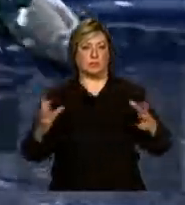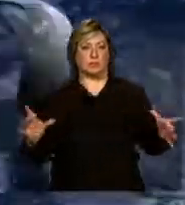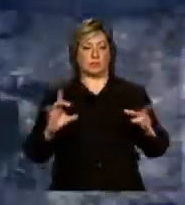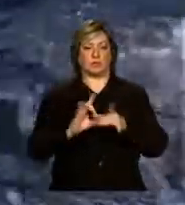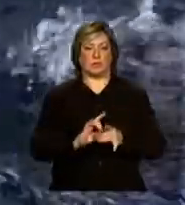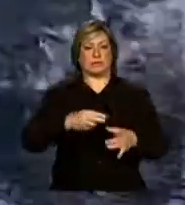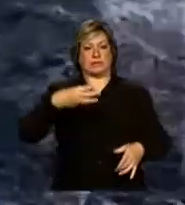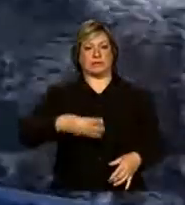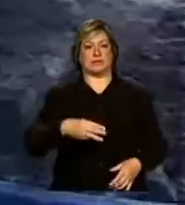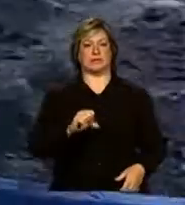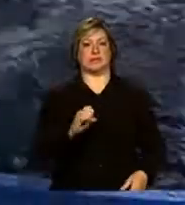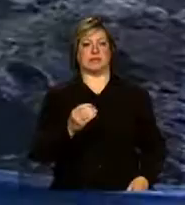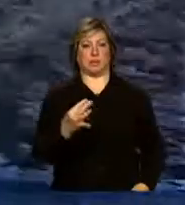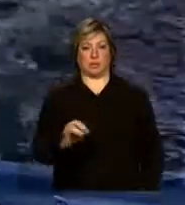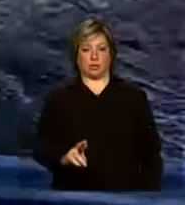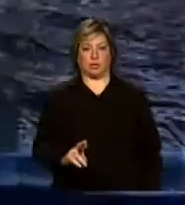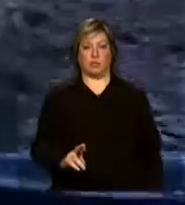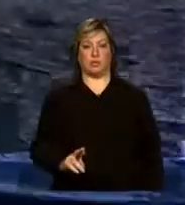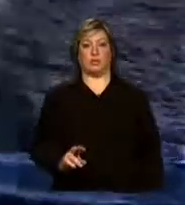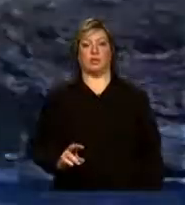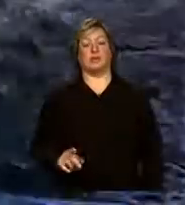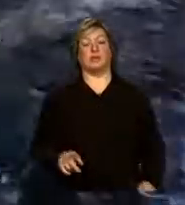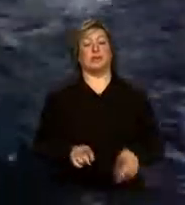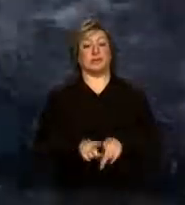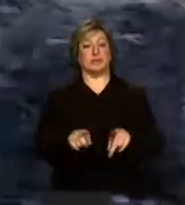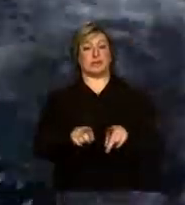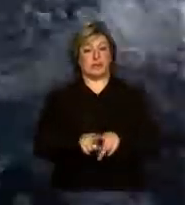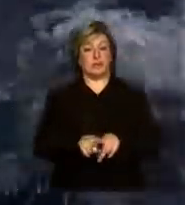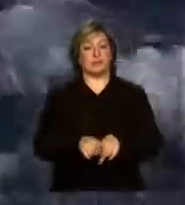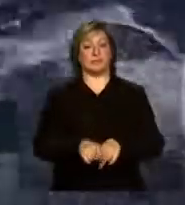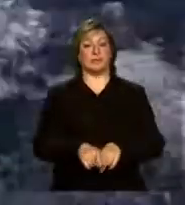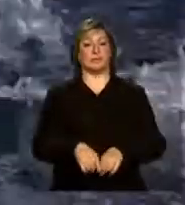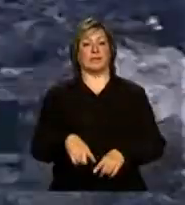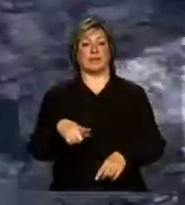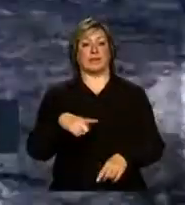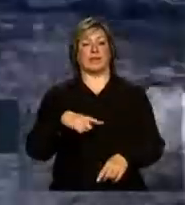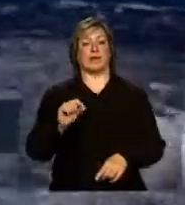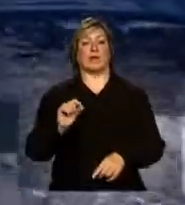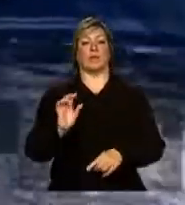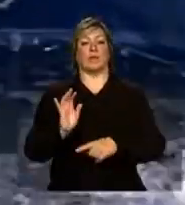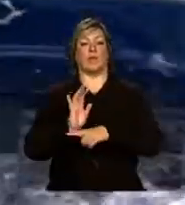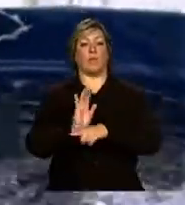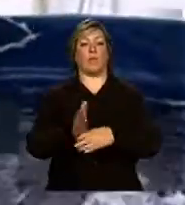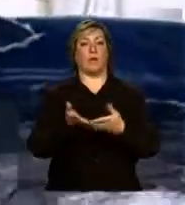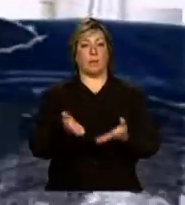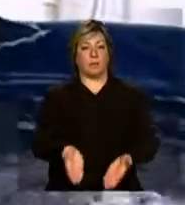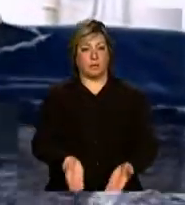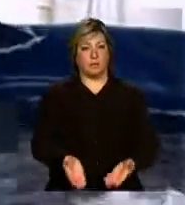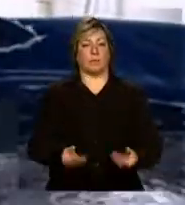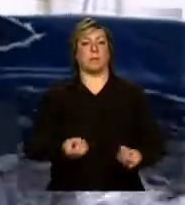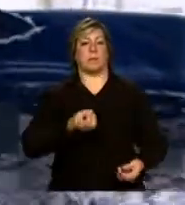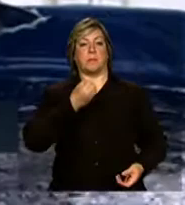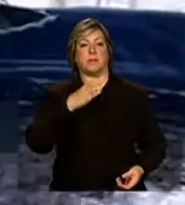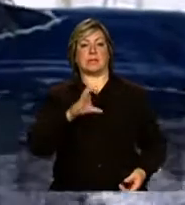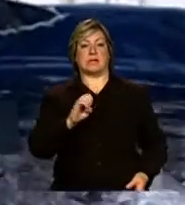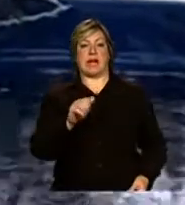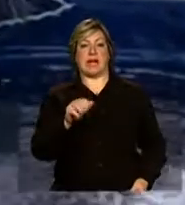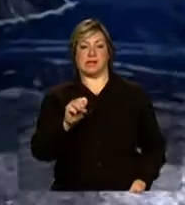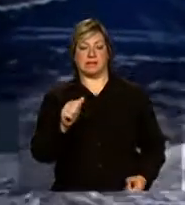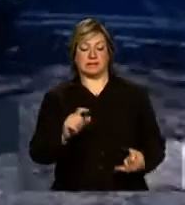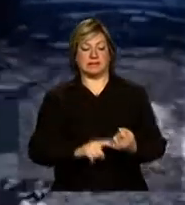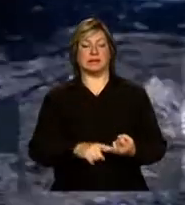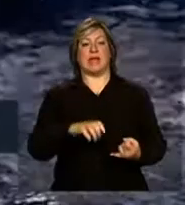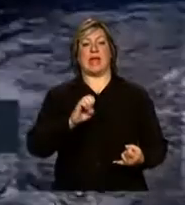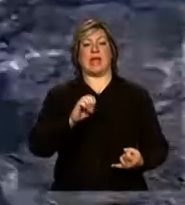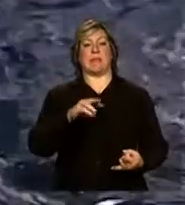terceiro setor e naturalmente tem o apoio aqui Incondicional de Ceasa e